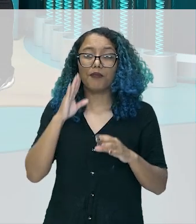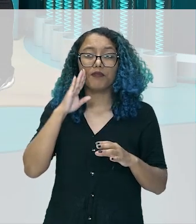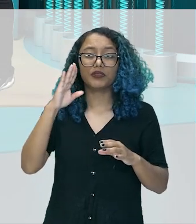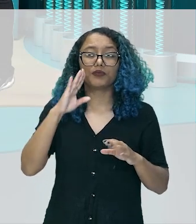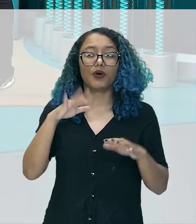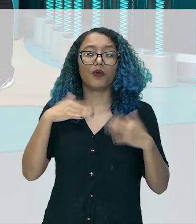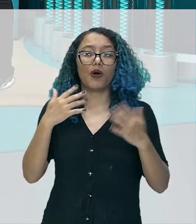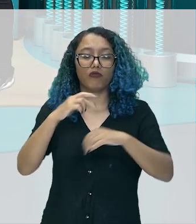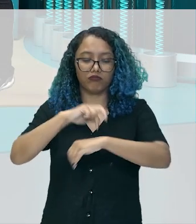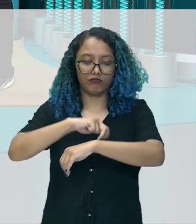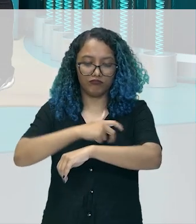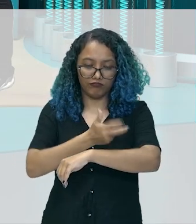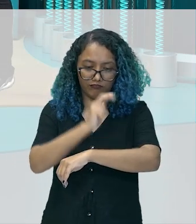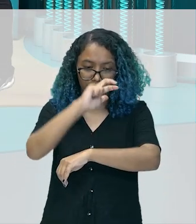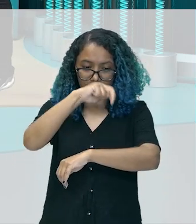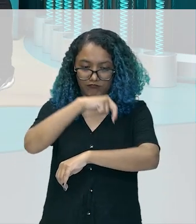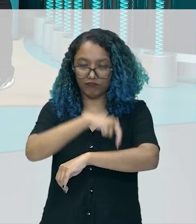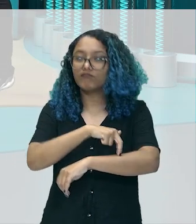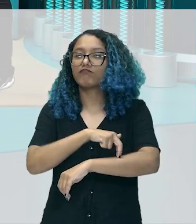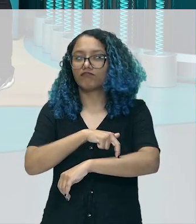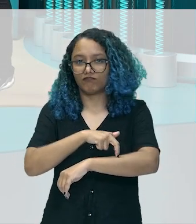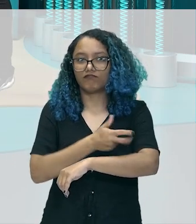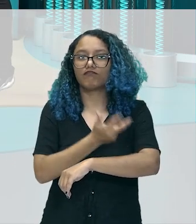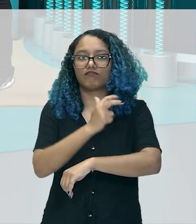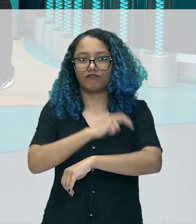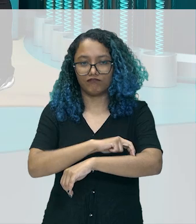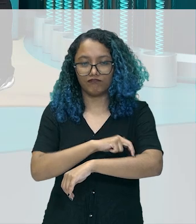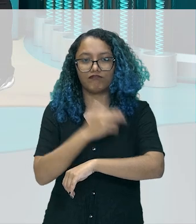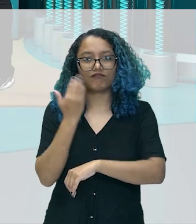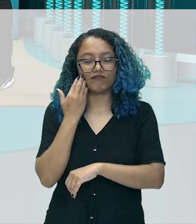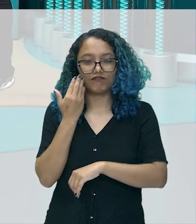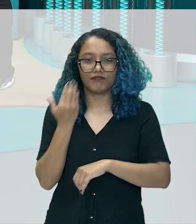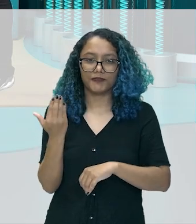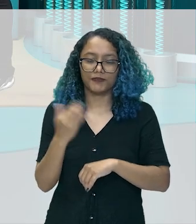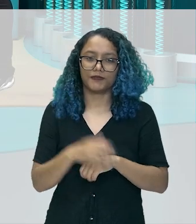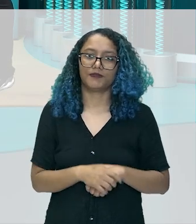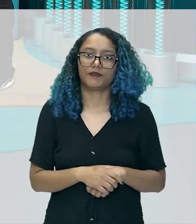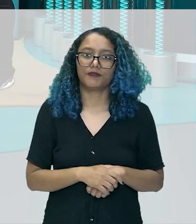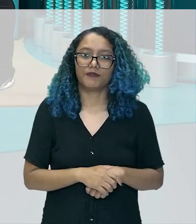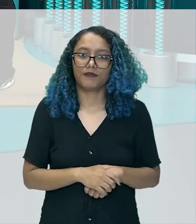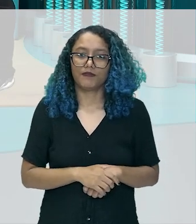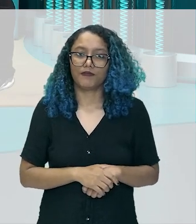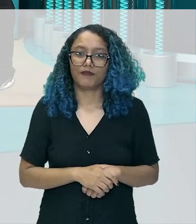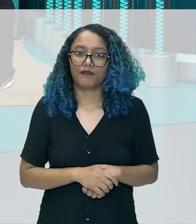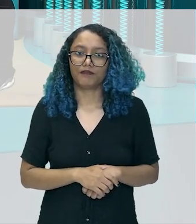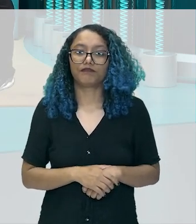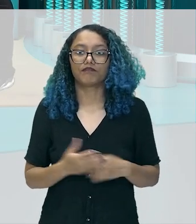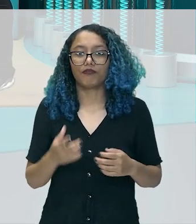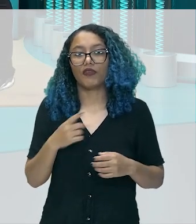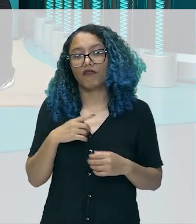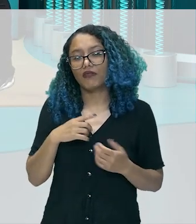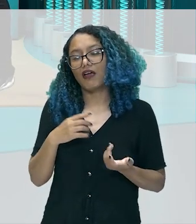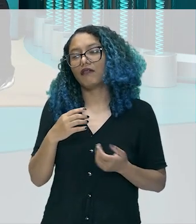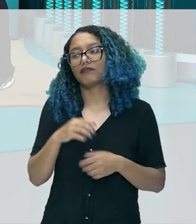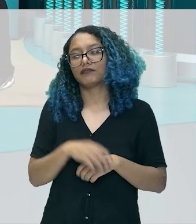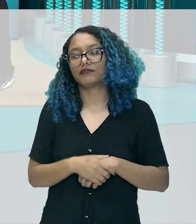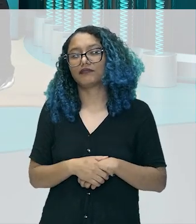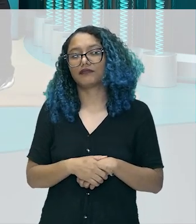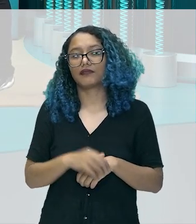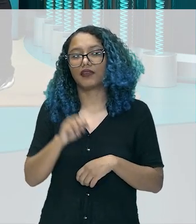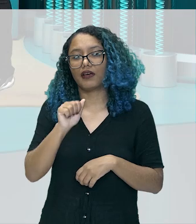movimentos exigem força, flexibilidade, equilíbrio e agilidade. Essas 4